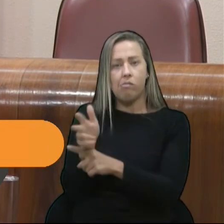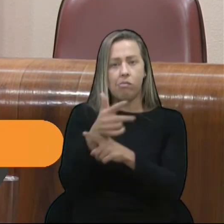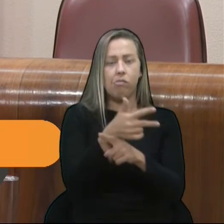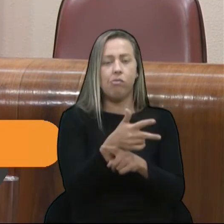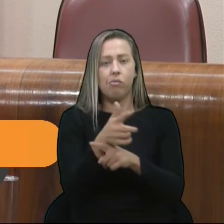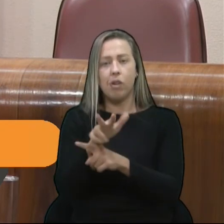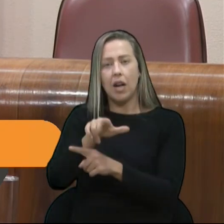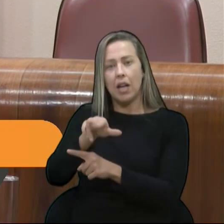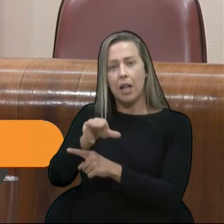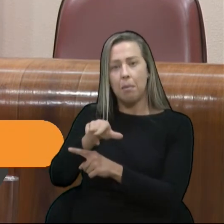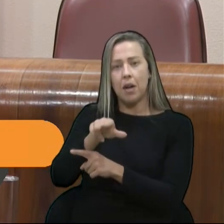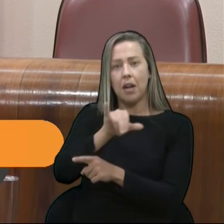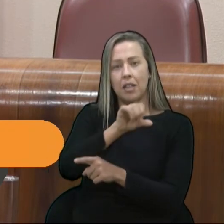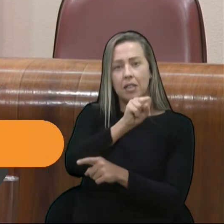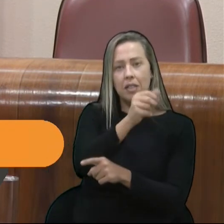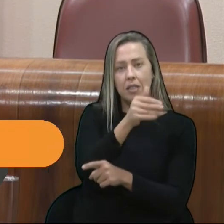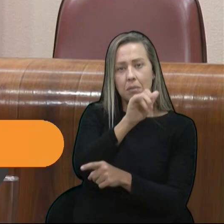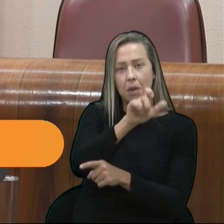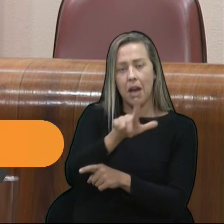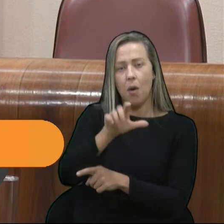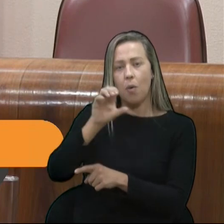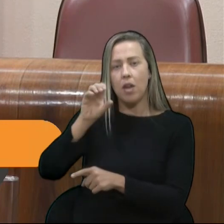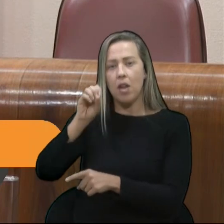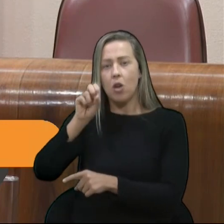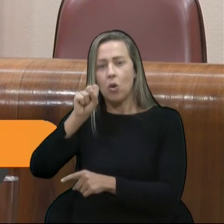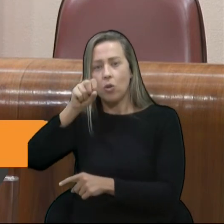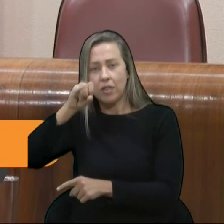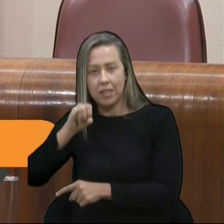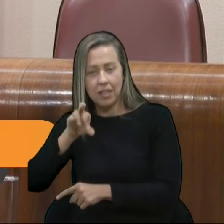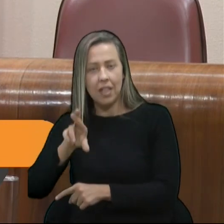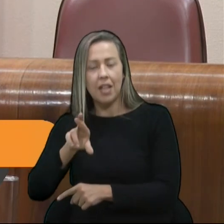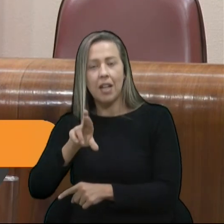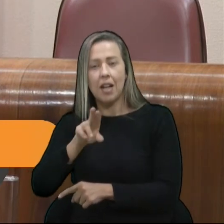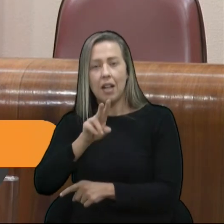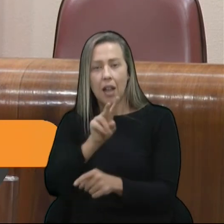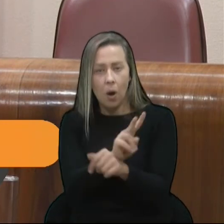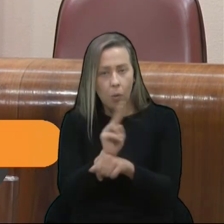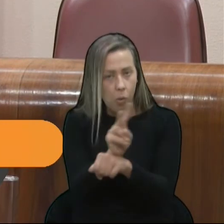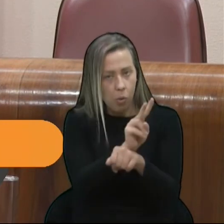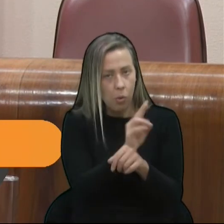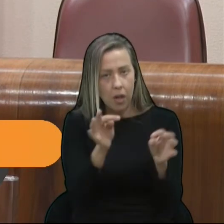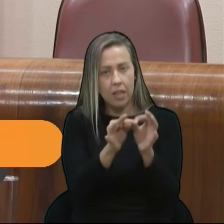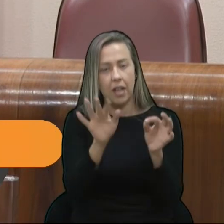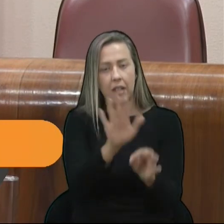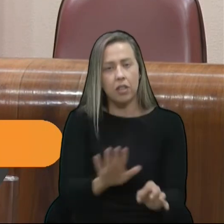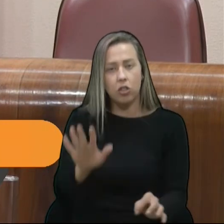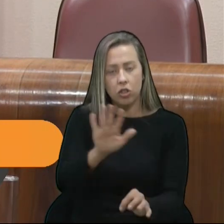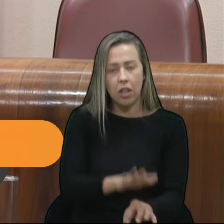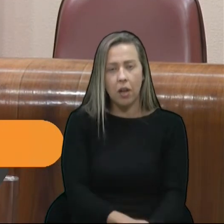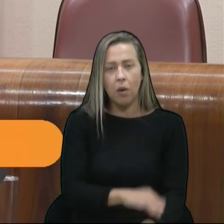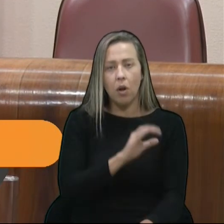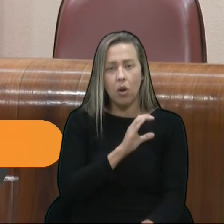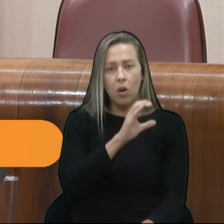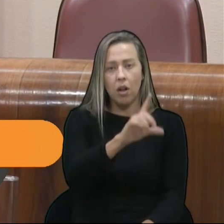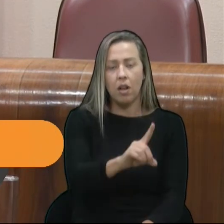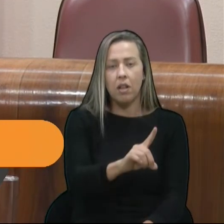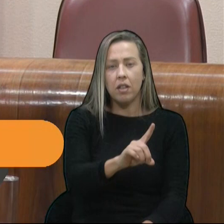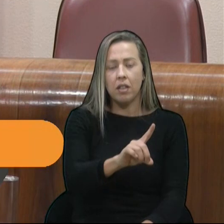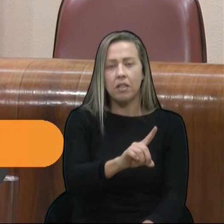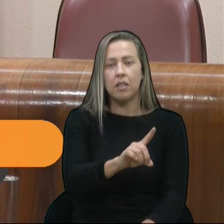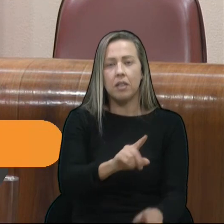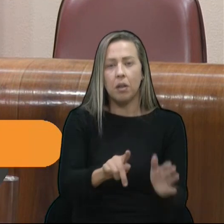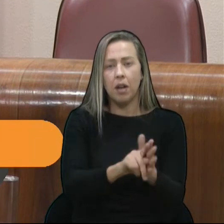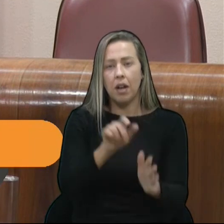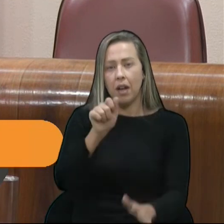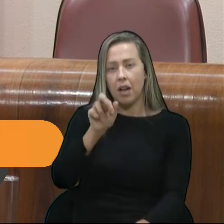os irmãos Ismael Varela e Osni Varela, tanto na supervisão como na técnica geral. A coordenação audiovisual foi